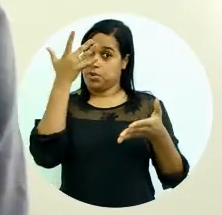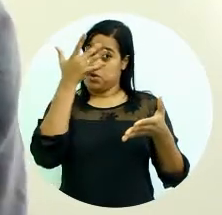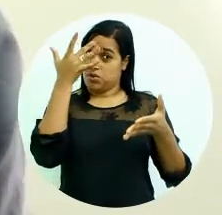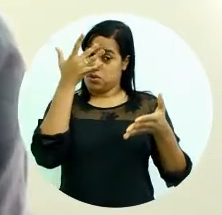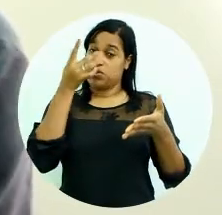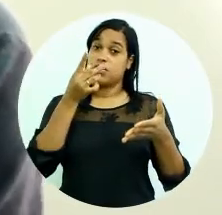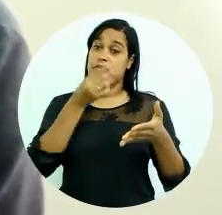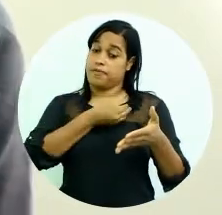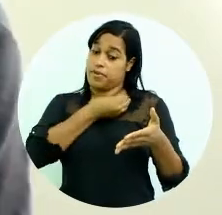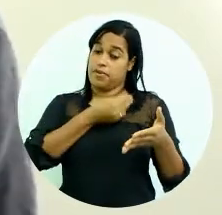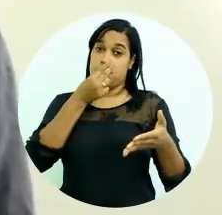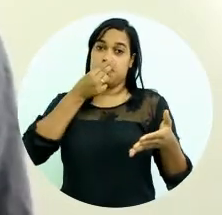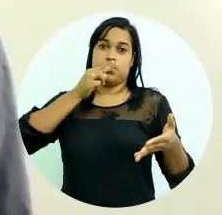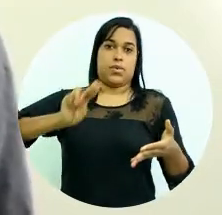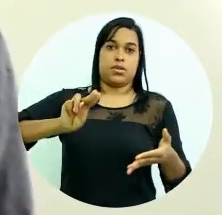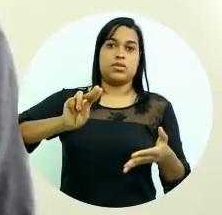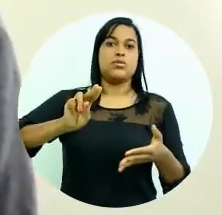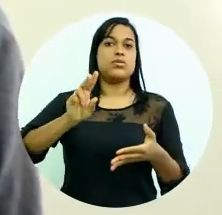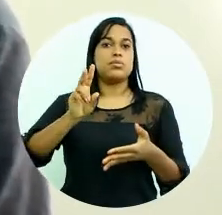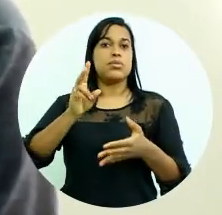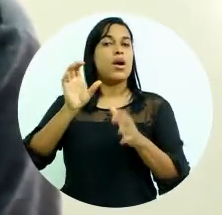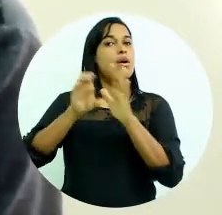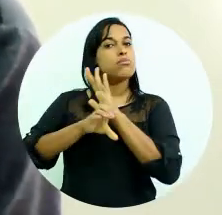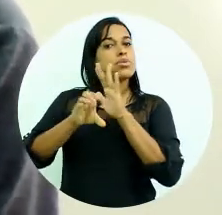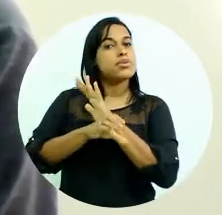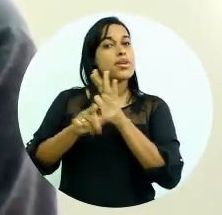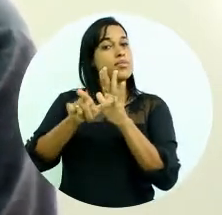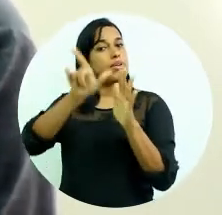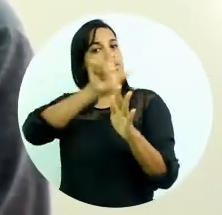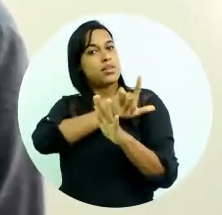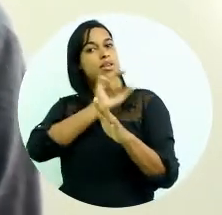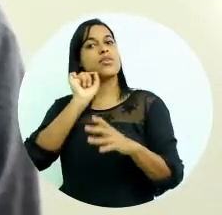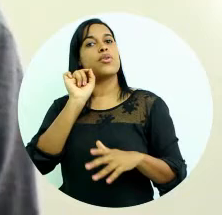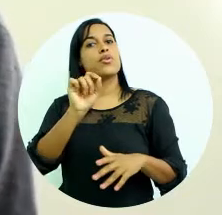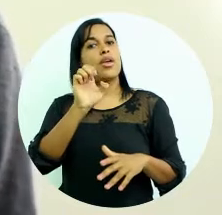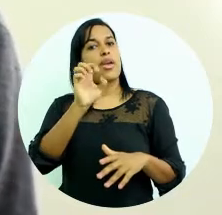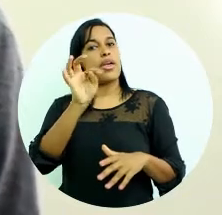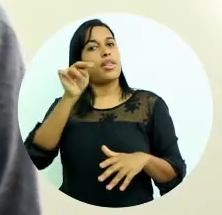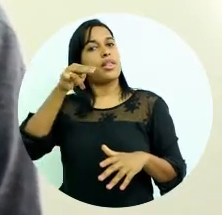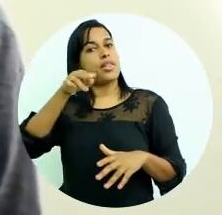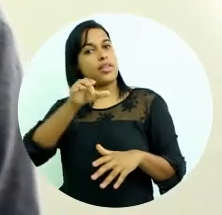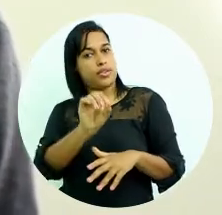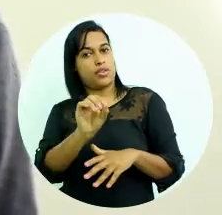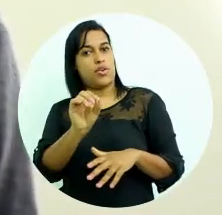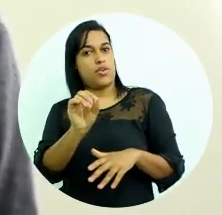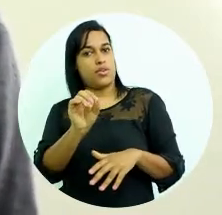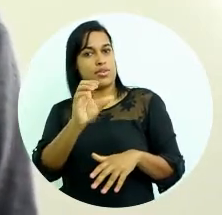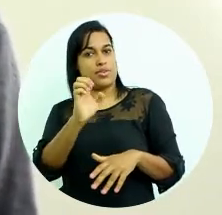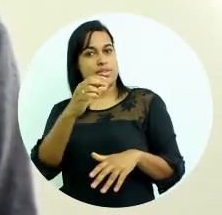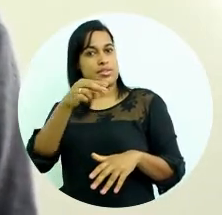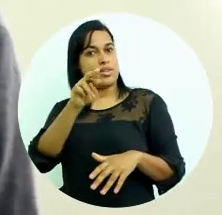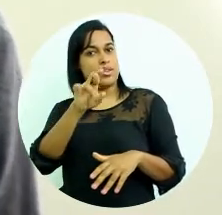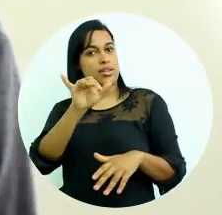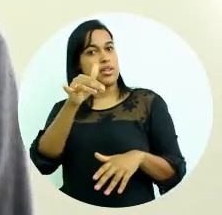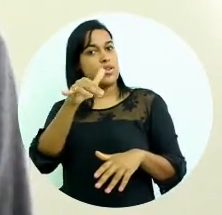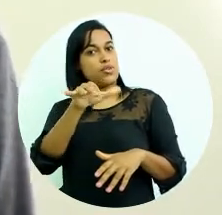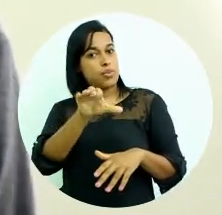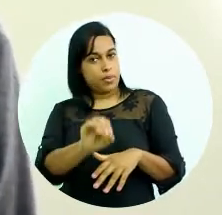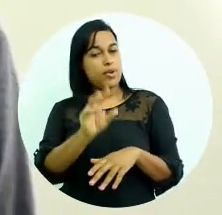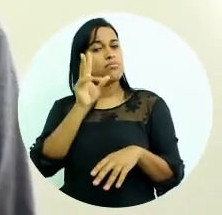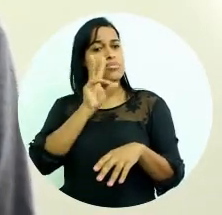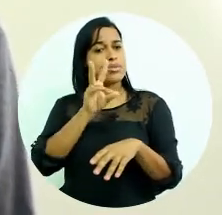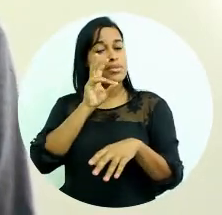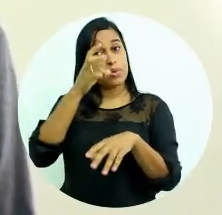nazista, e a gente retoma um conceito anterior do etnocentrismo, eles se viam como uma cultura superior e que